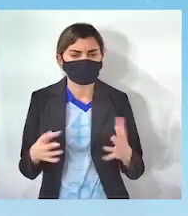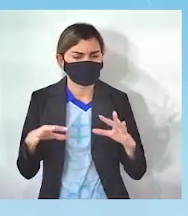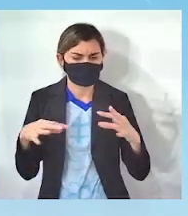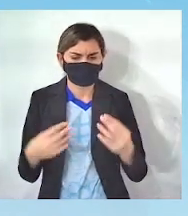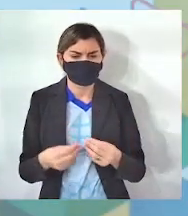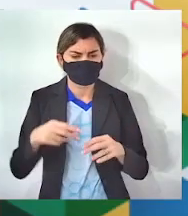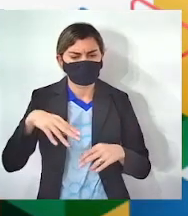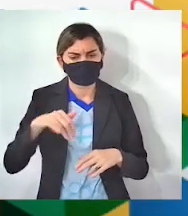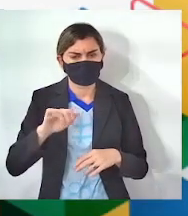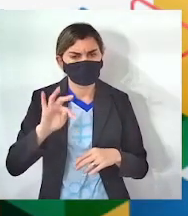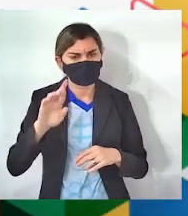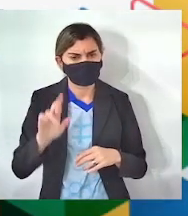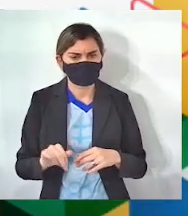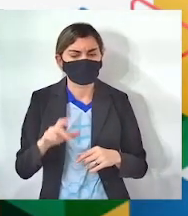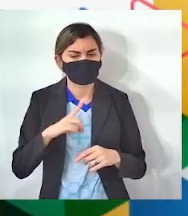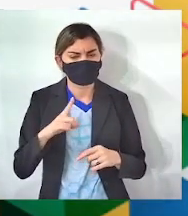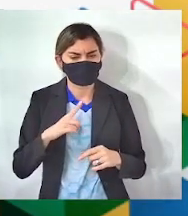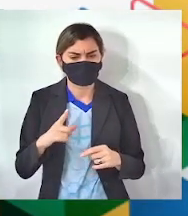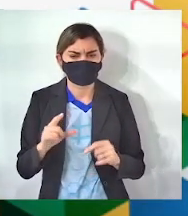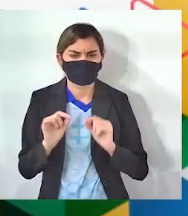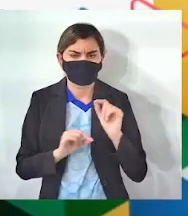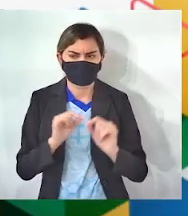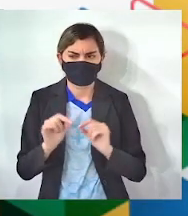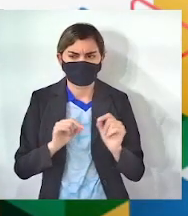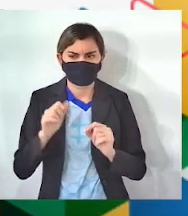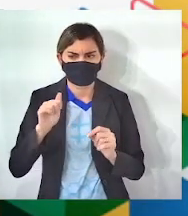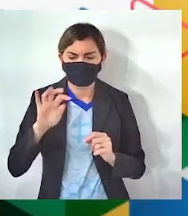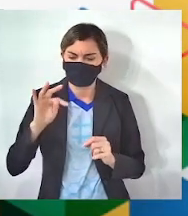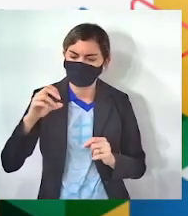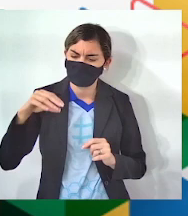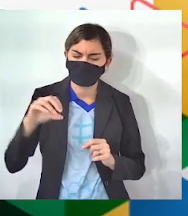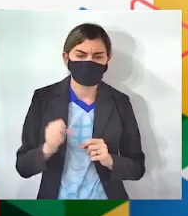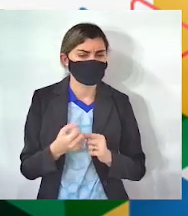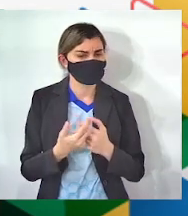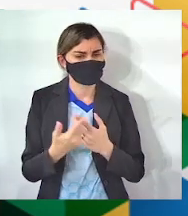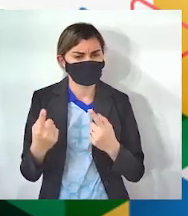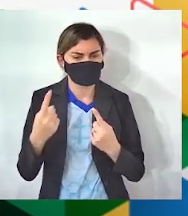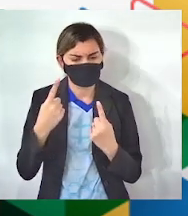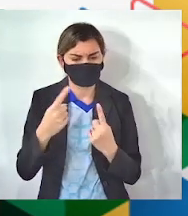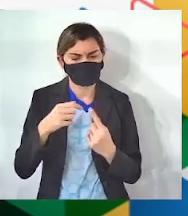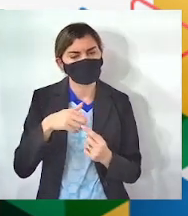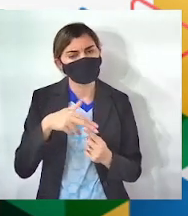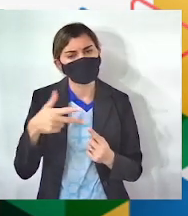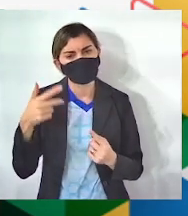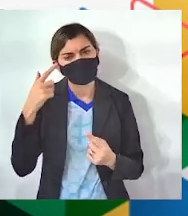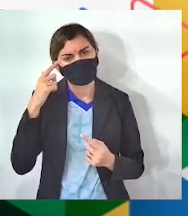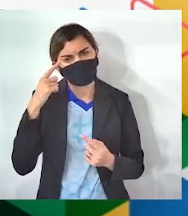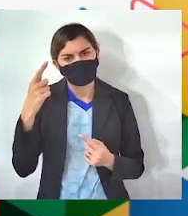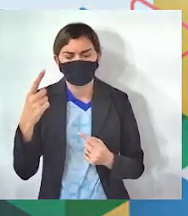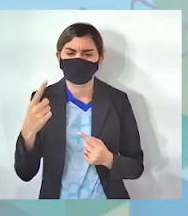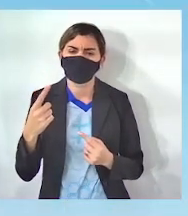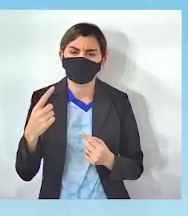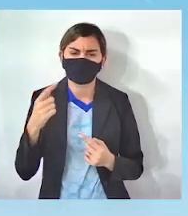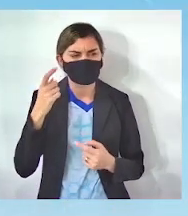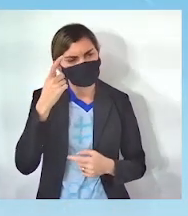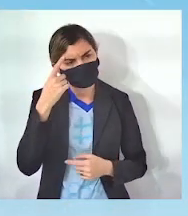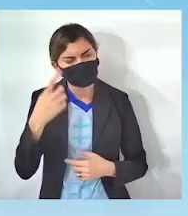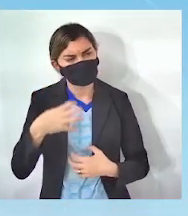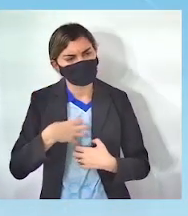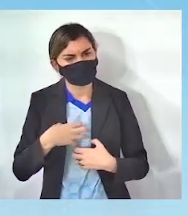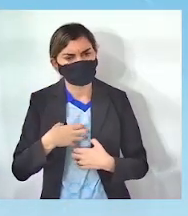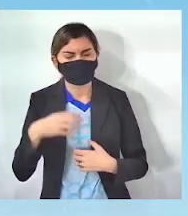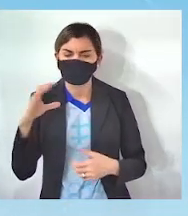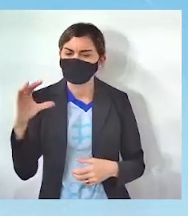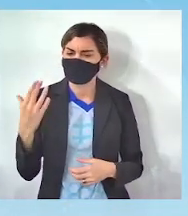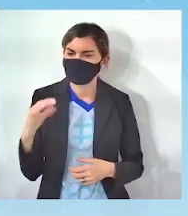a matéria é constituída por átomos, é uma dessas ideias, né? Que é um pouco da intuição do